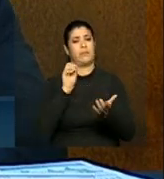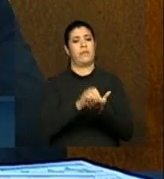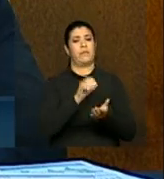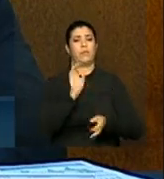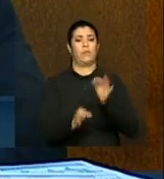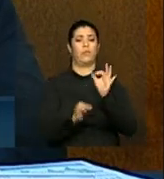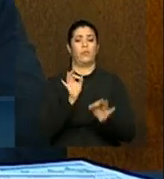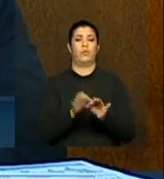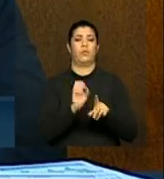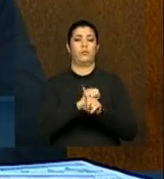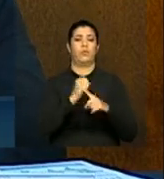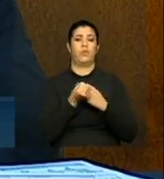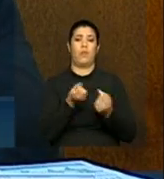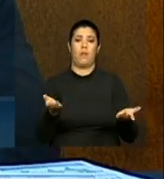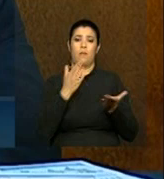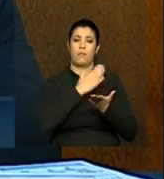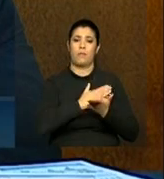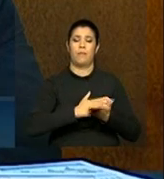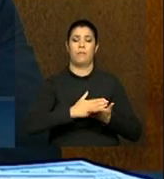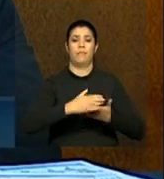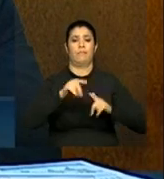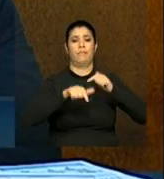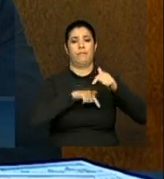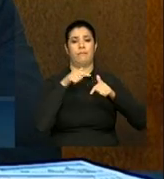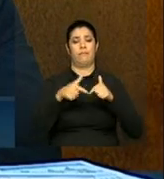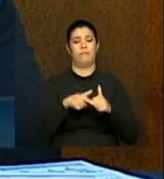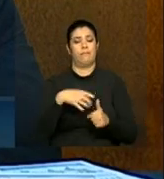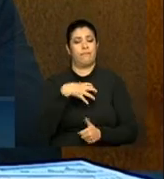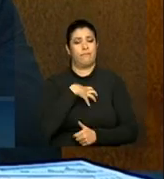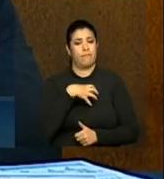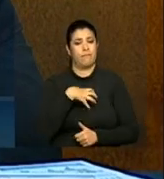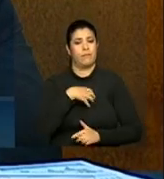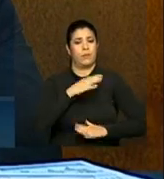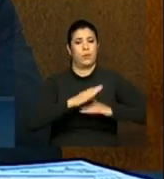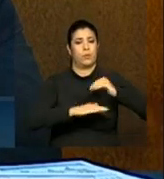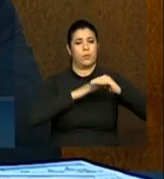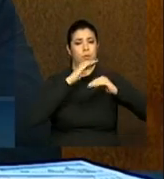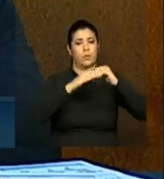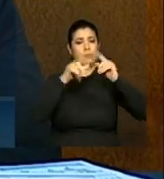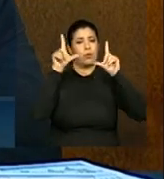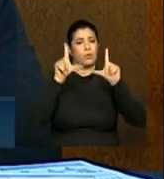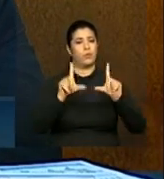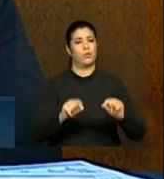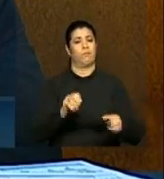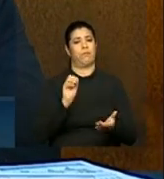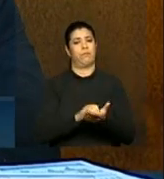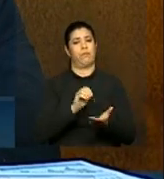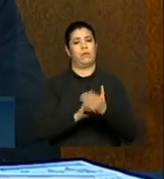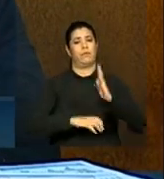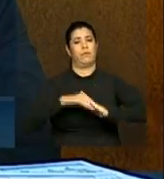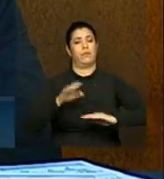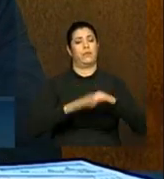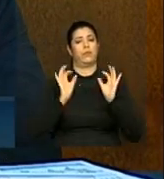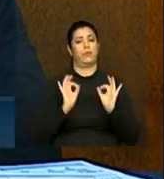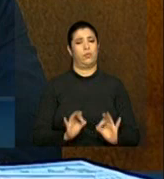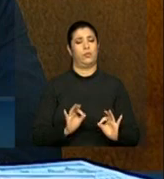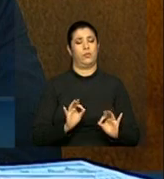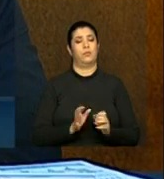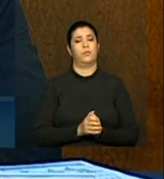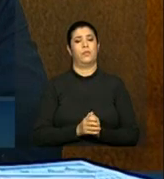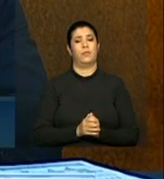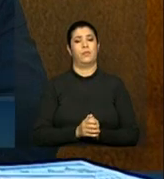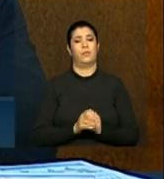na verdade, verdade, a gente apenas começou um trabalho no sentido da reversão dessas injustiças. Por fim, acho que